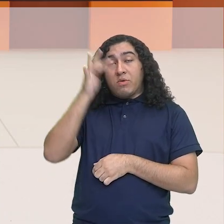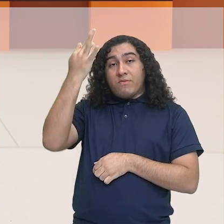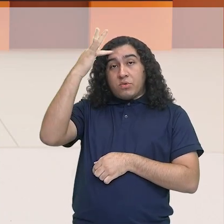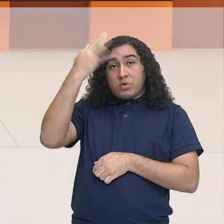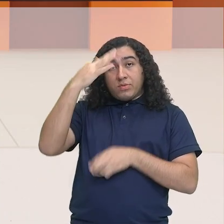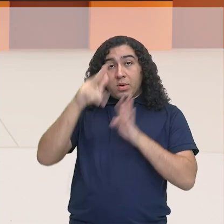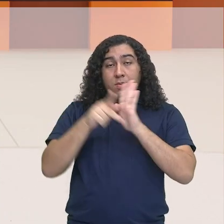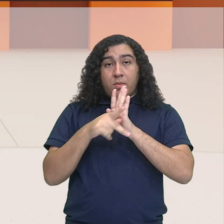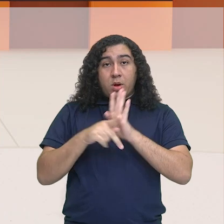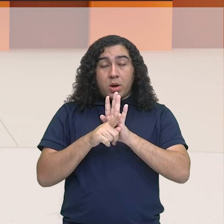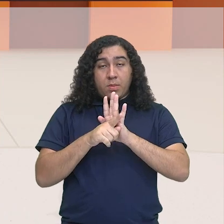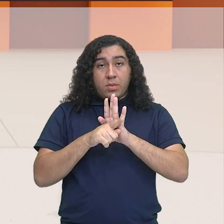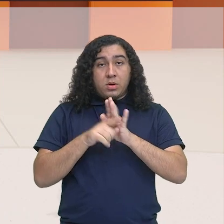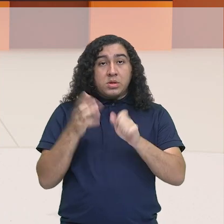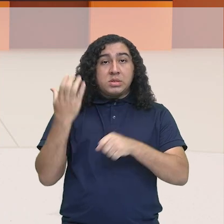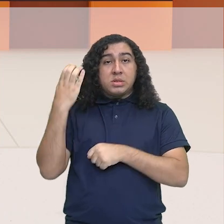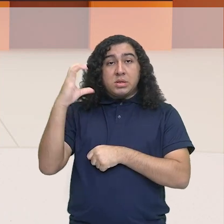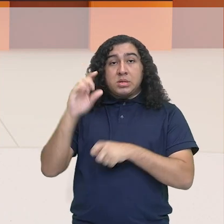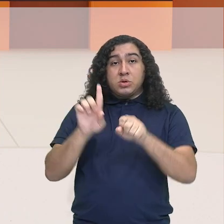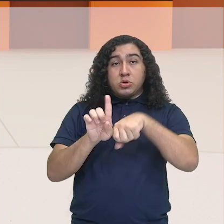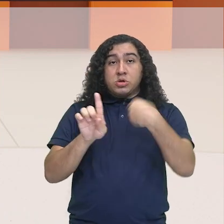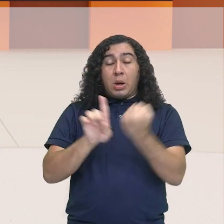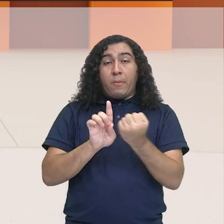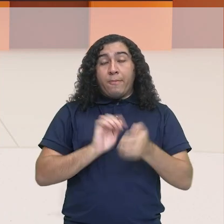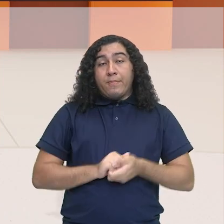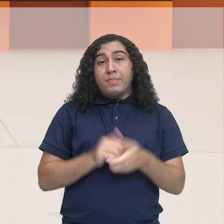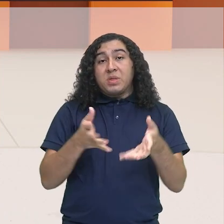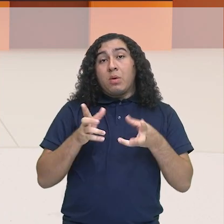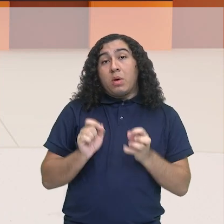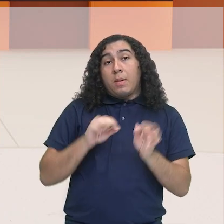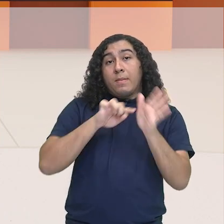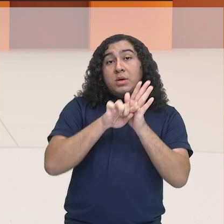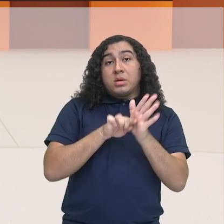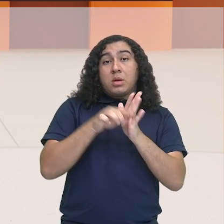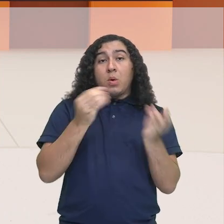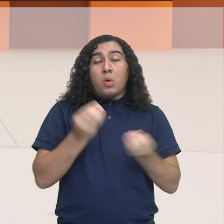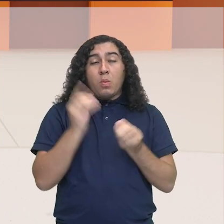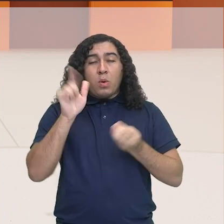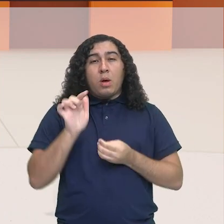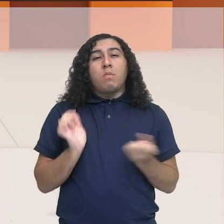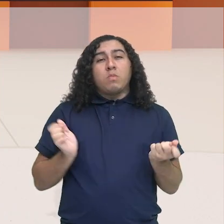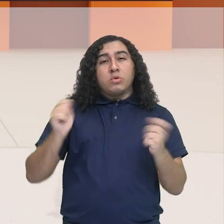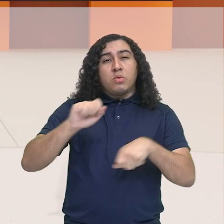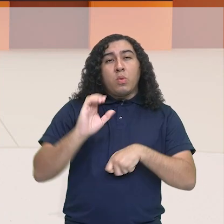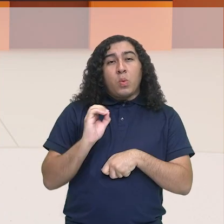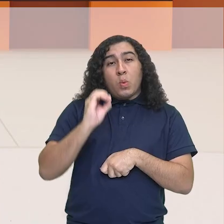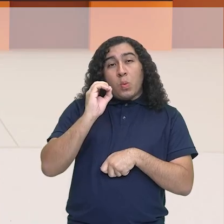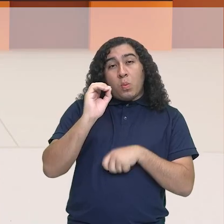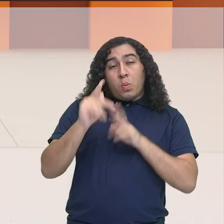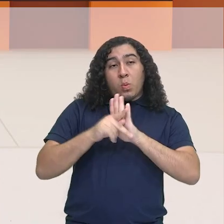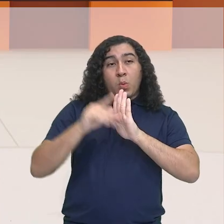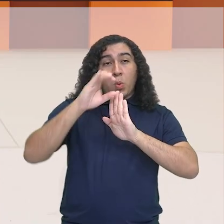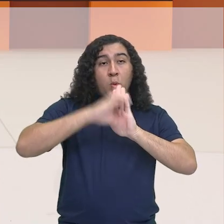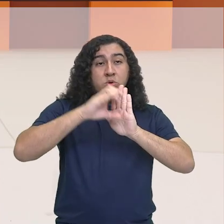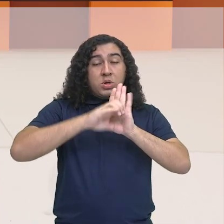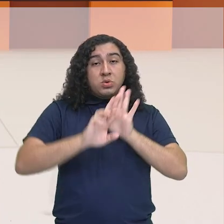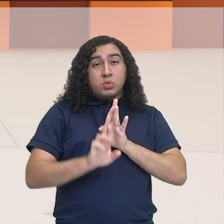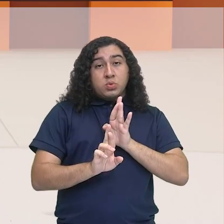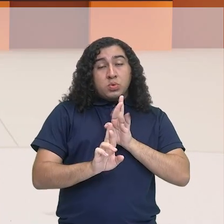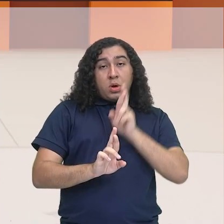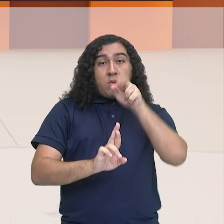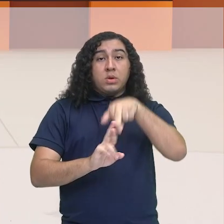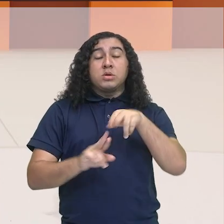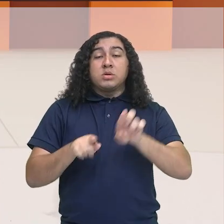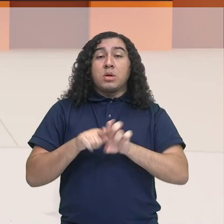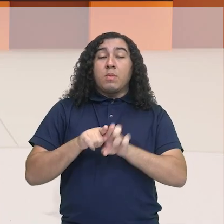sociais, que busca pesquisar os processos de construção de conceitos, a relação entre a